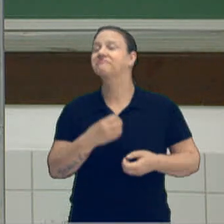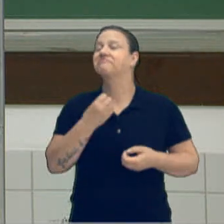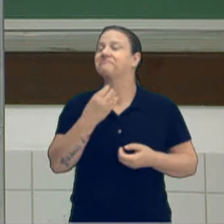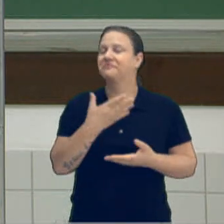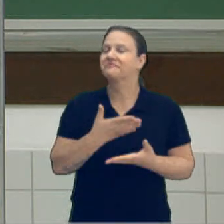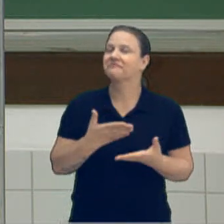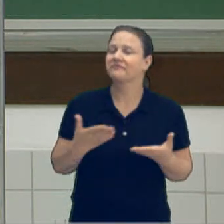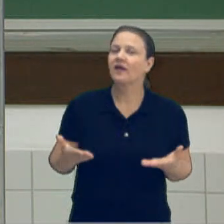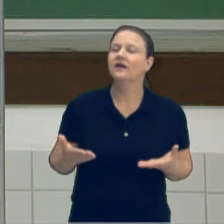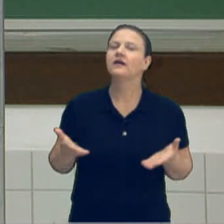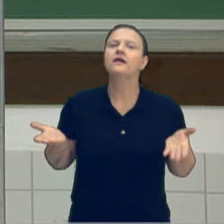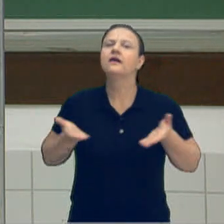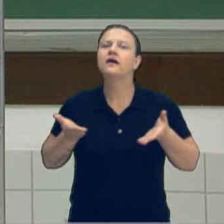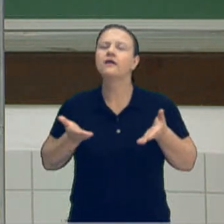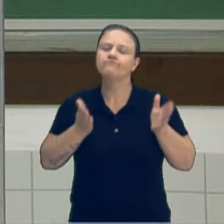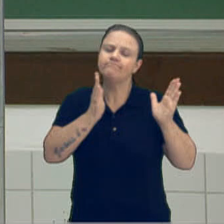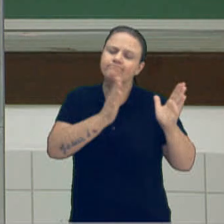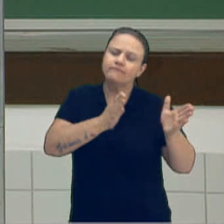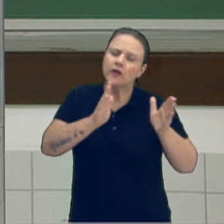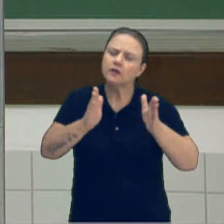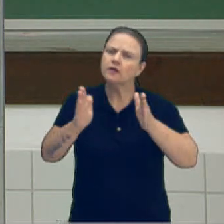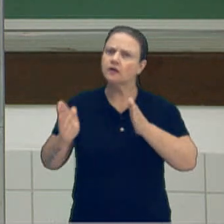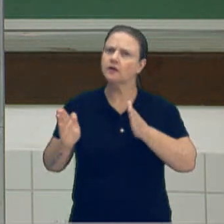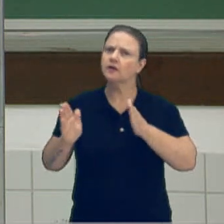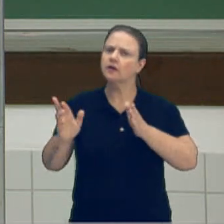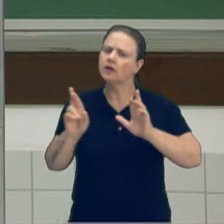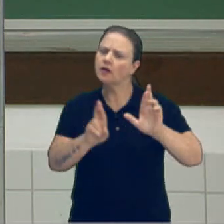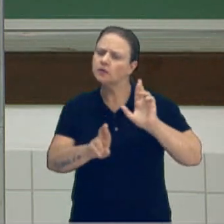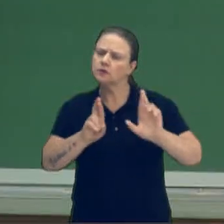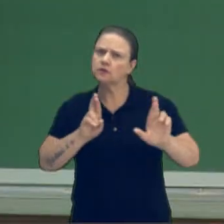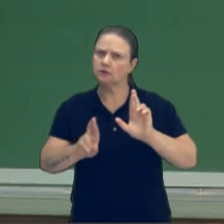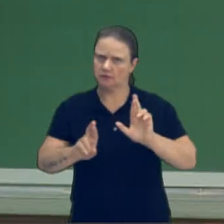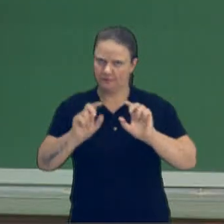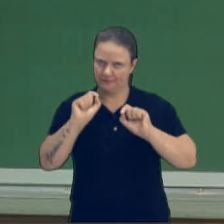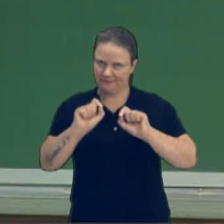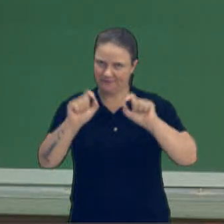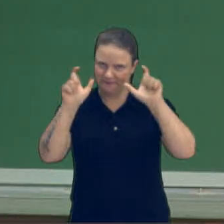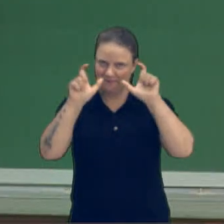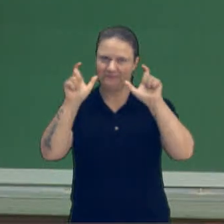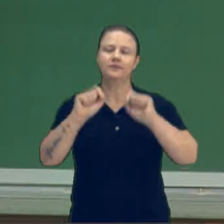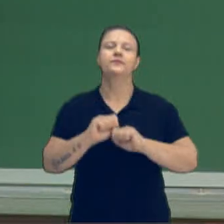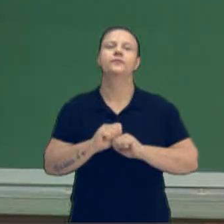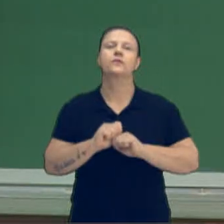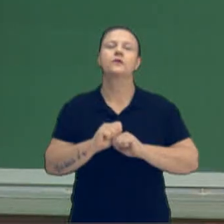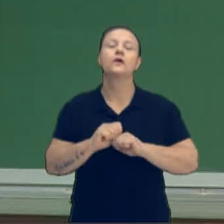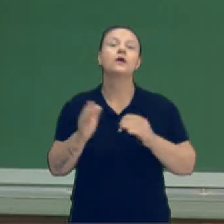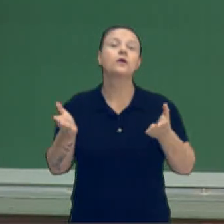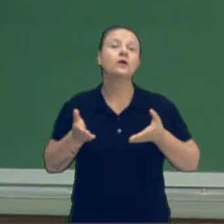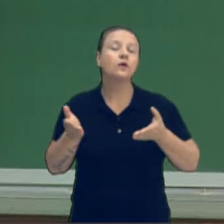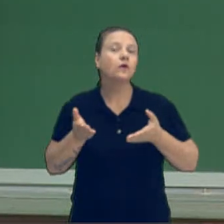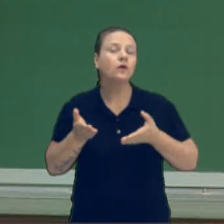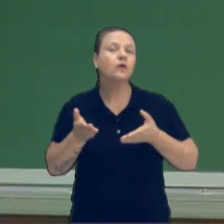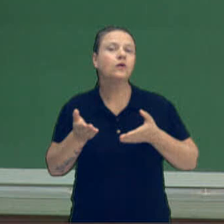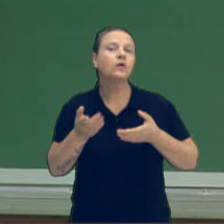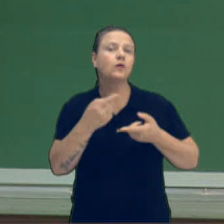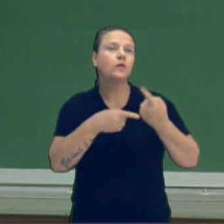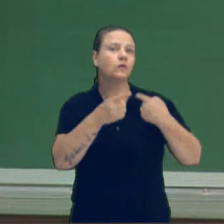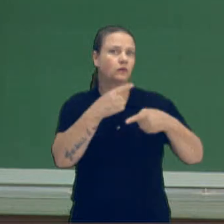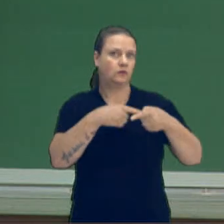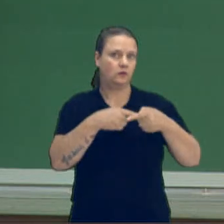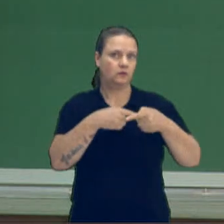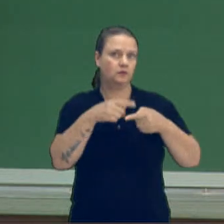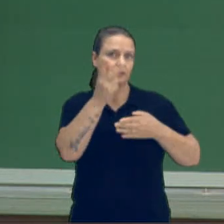bem. Vamos então por partes para tentar responder esse problema, tá certo? Vou voltar um pouquinho no